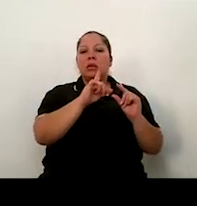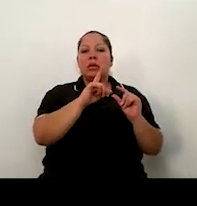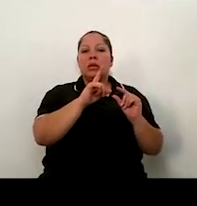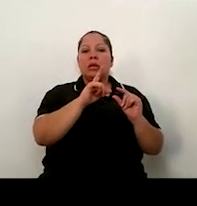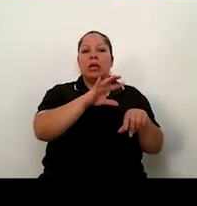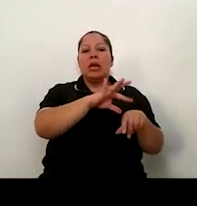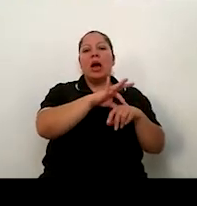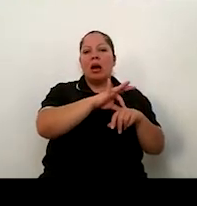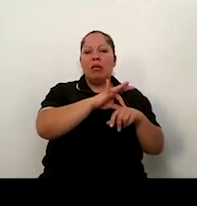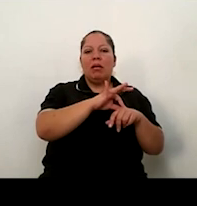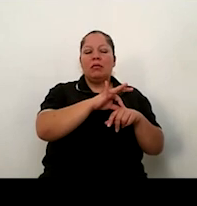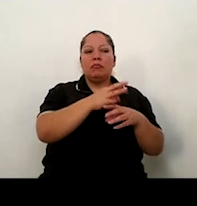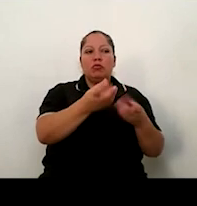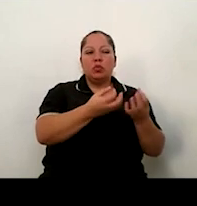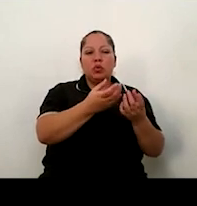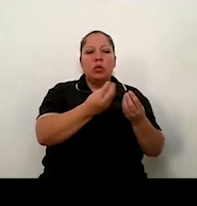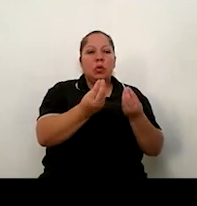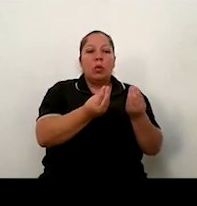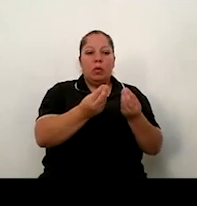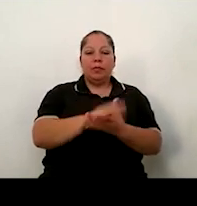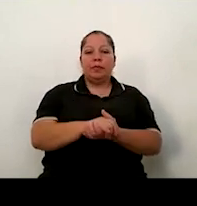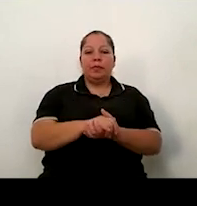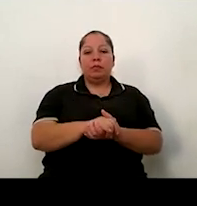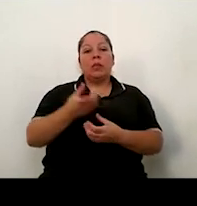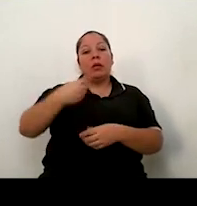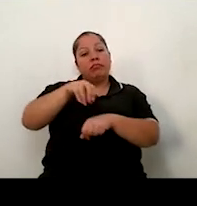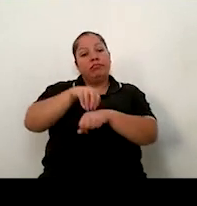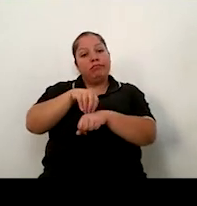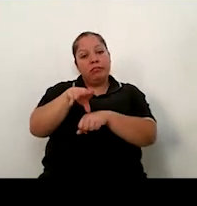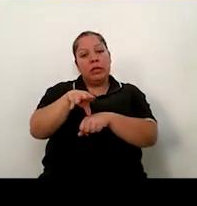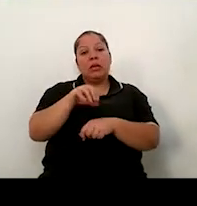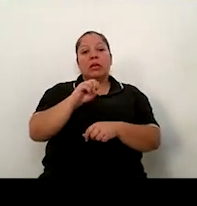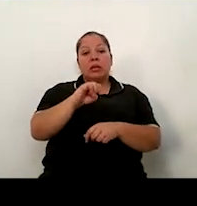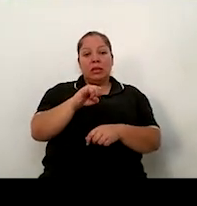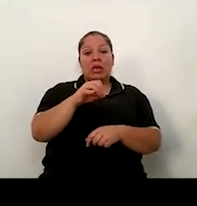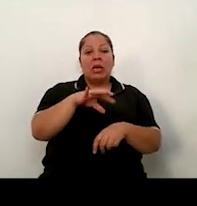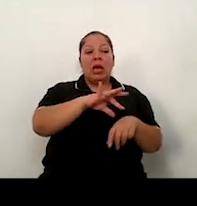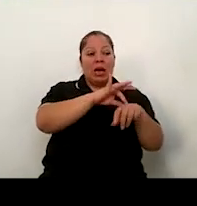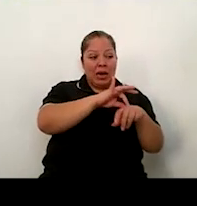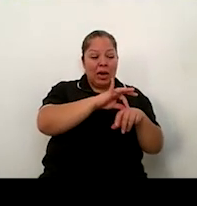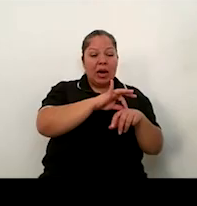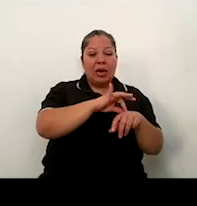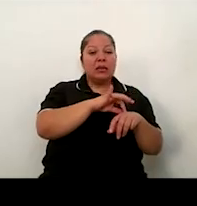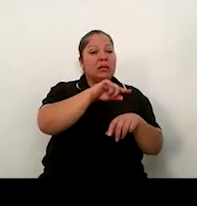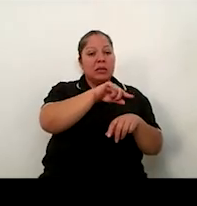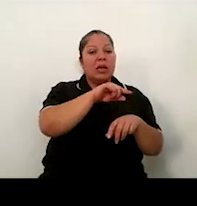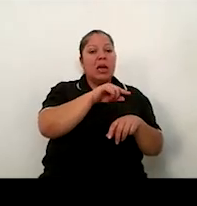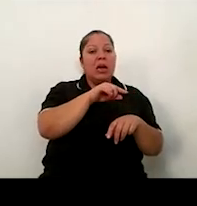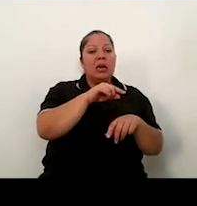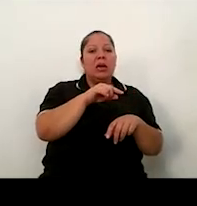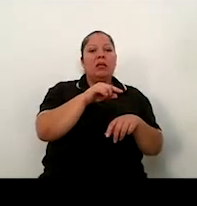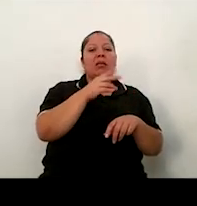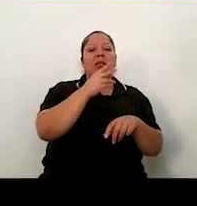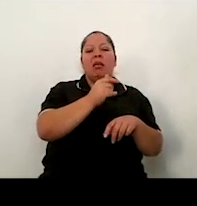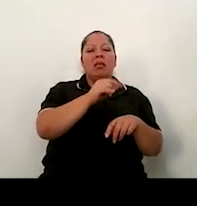para sempre que for possível preferir a carne fresca, porque quanto mais tempo essa carne ficar armazenada,